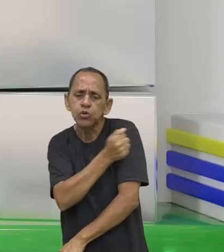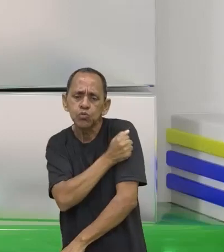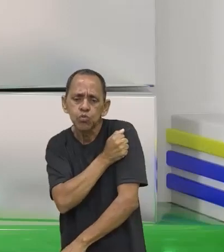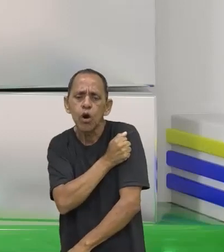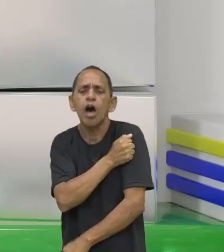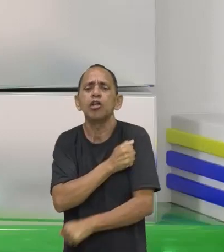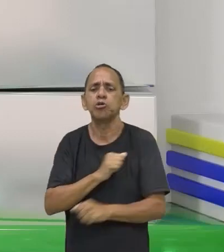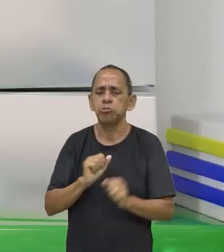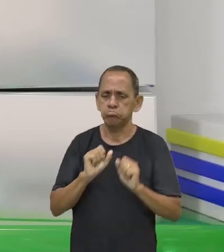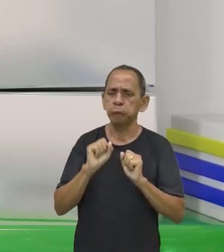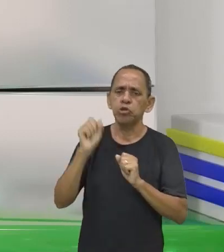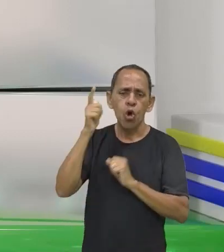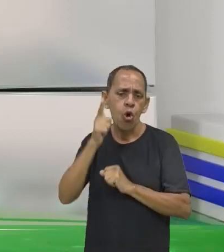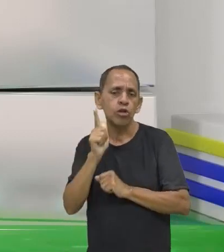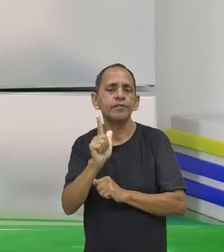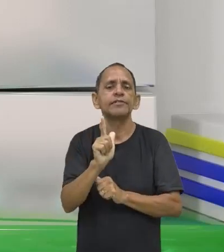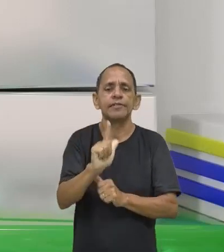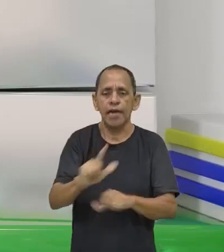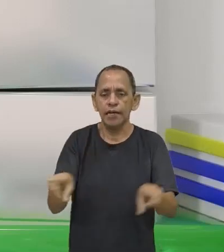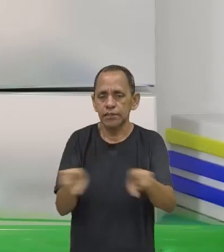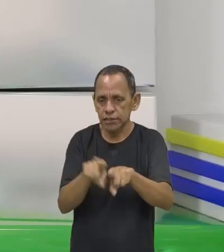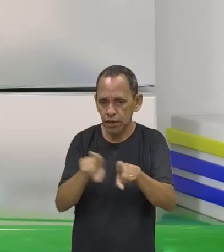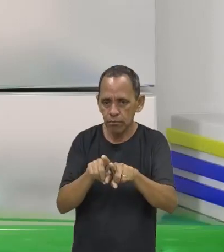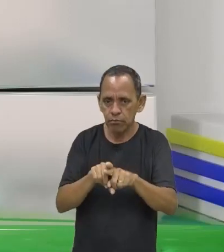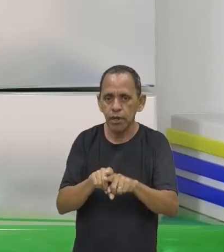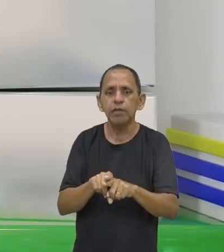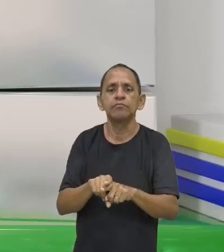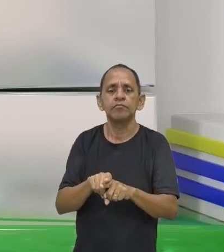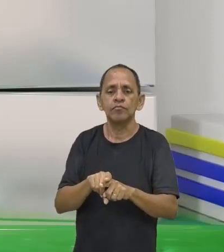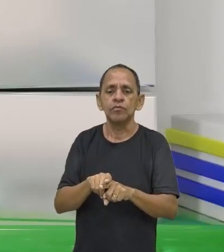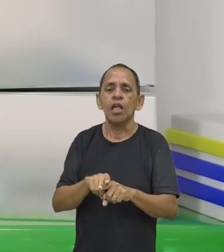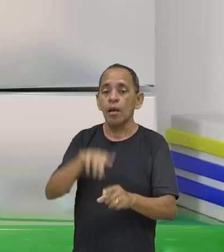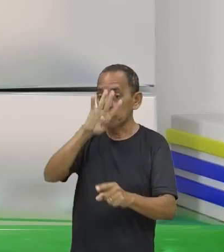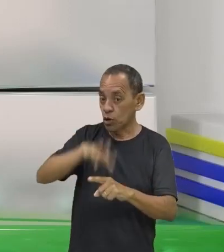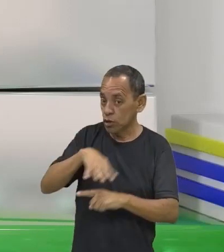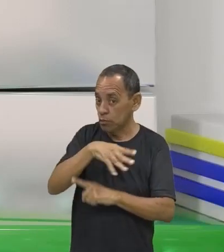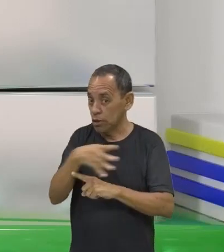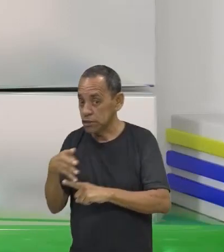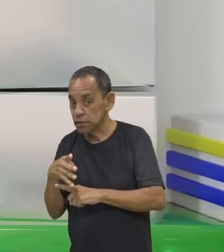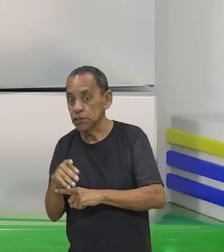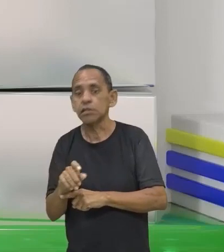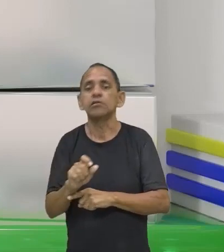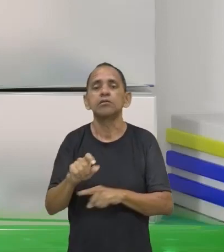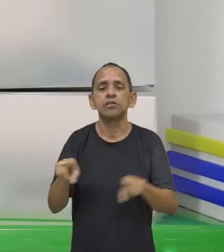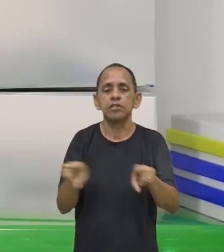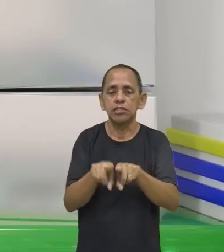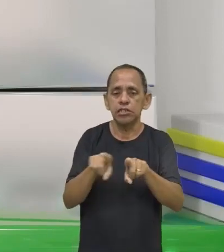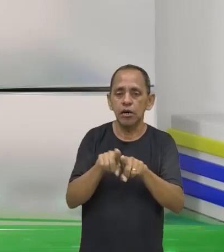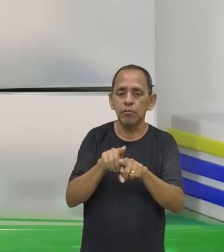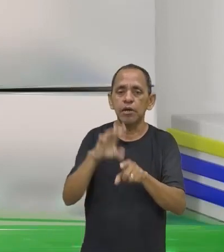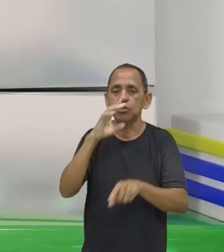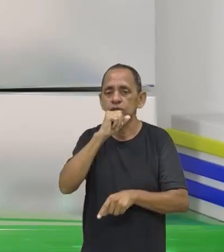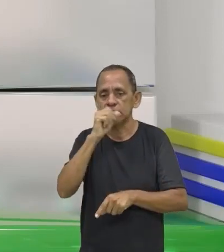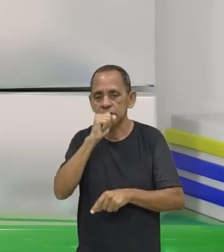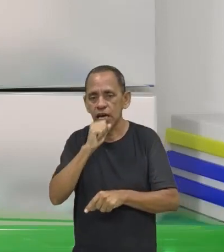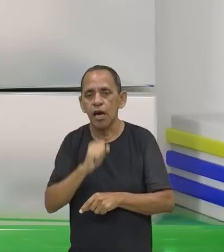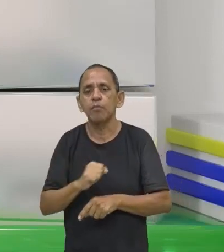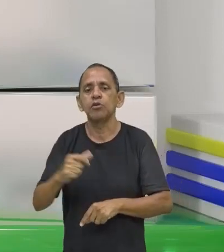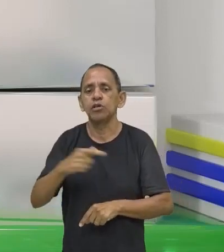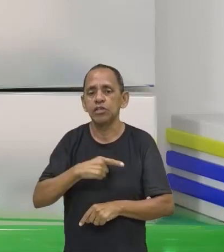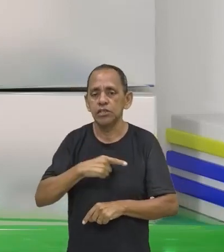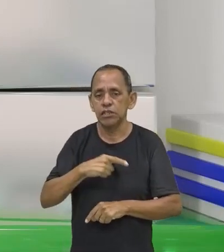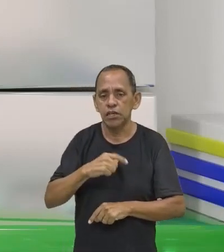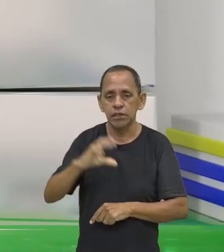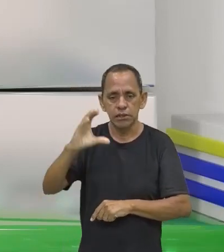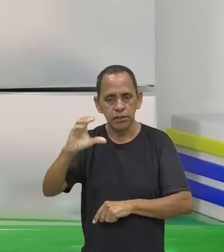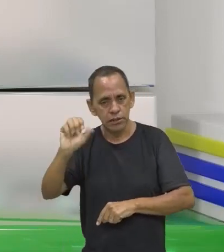para falar sobre isso, quem está aí com a programação sabe que nós teremos esse dia. E aí é importante estar munido também do CSA